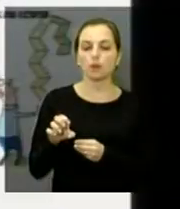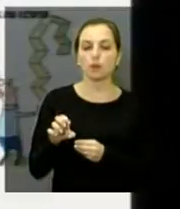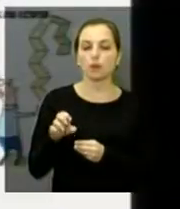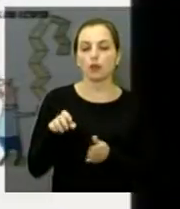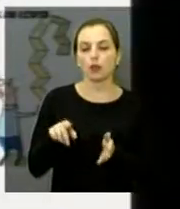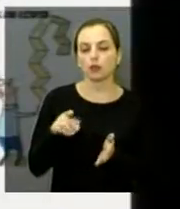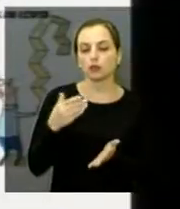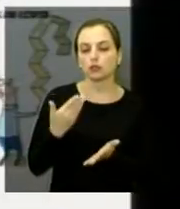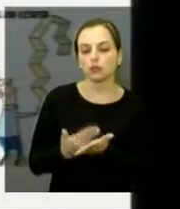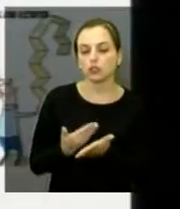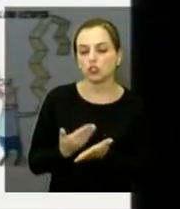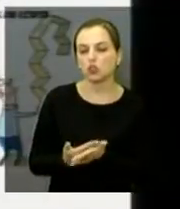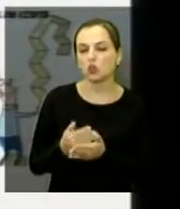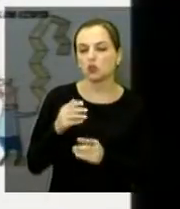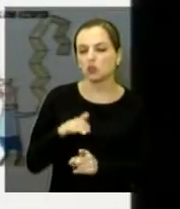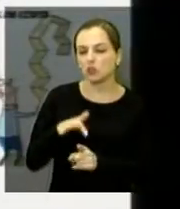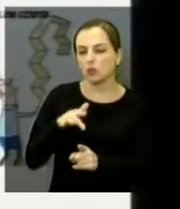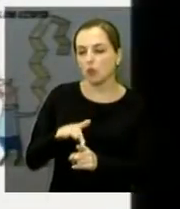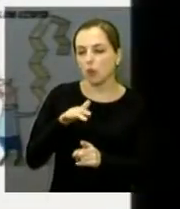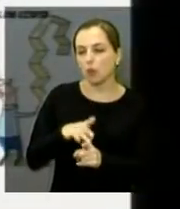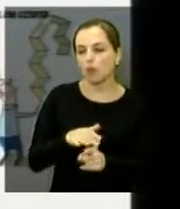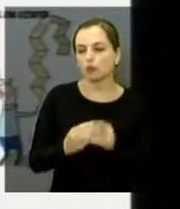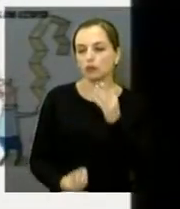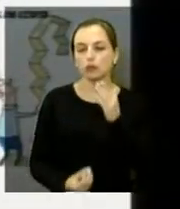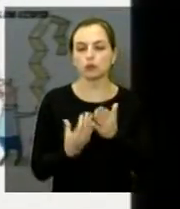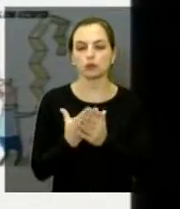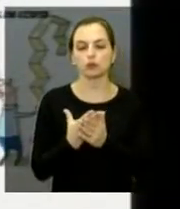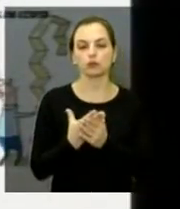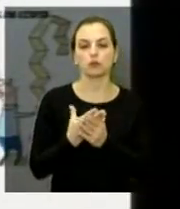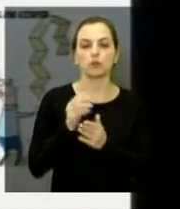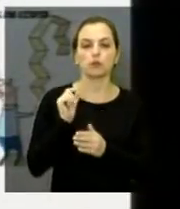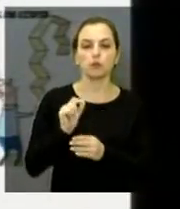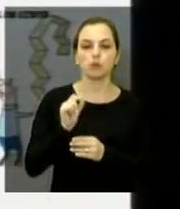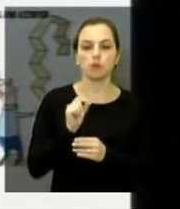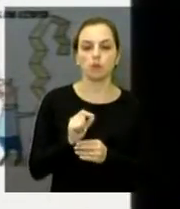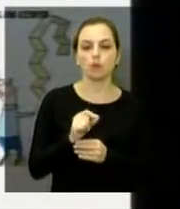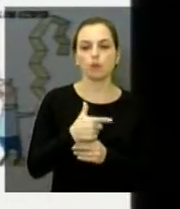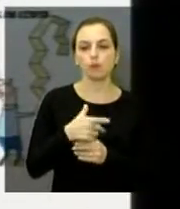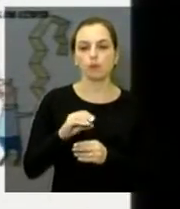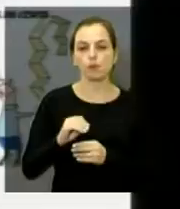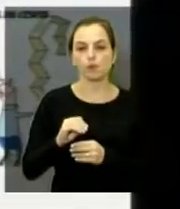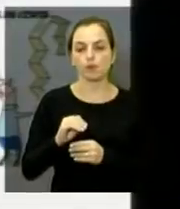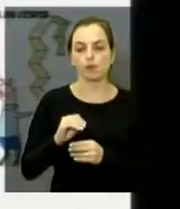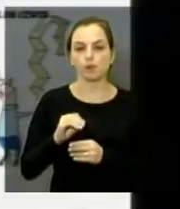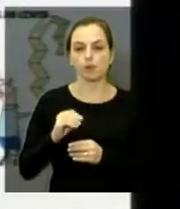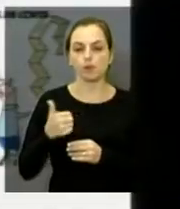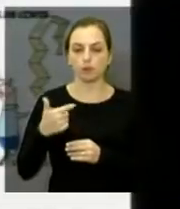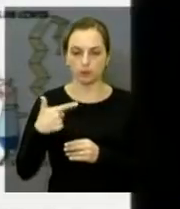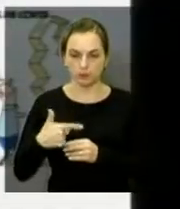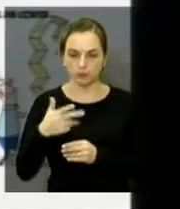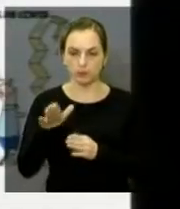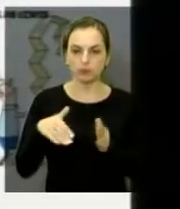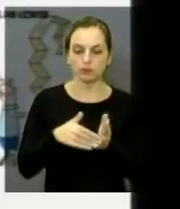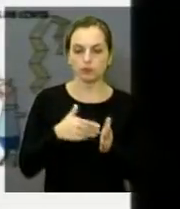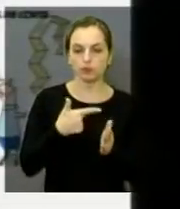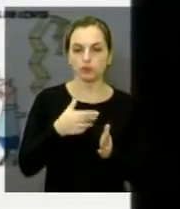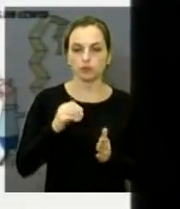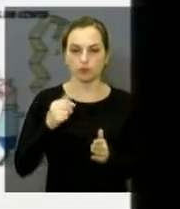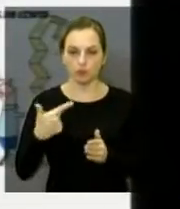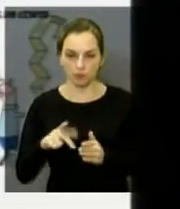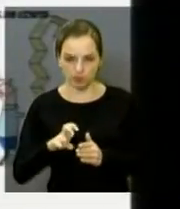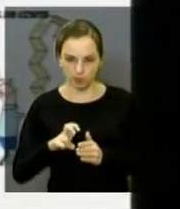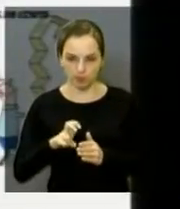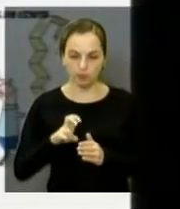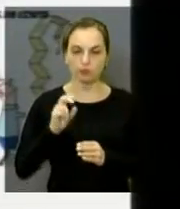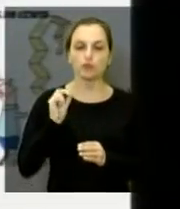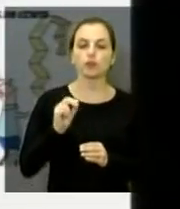de impacto, o que ia acontecer com o DAE, de 2012 até 2015,